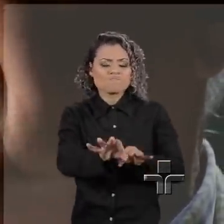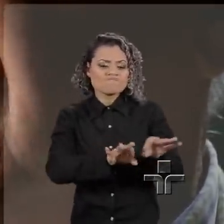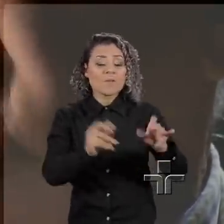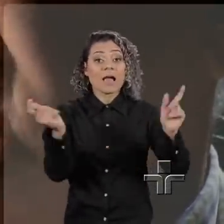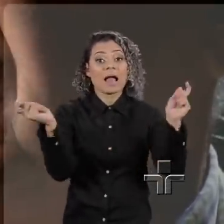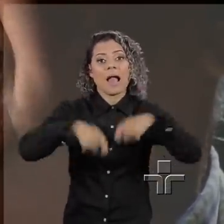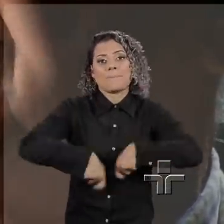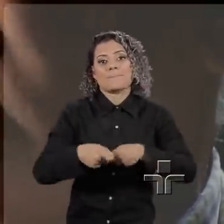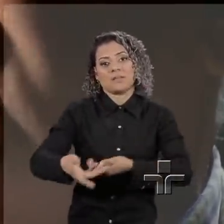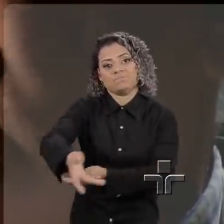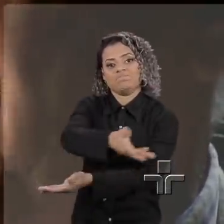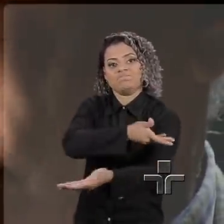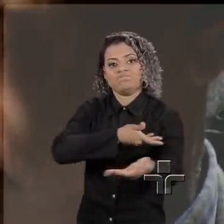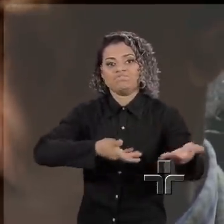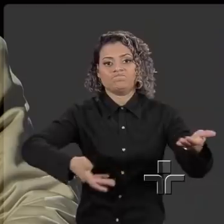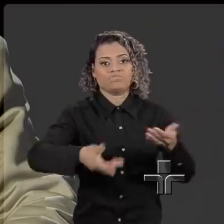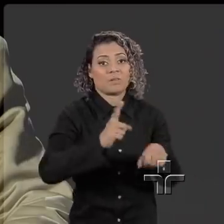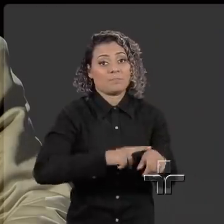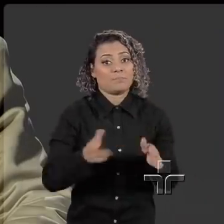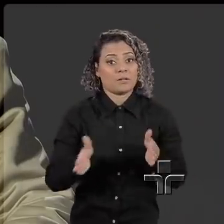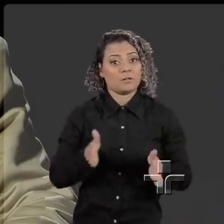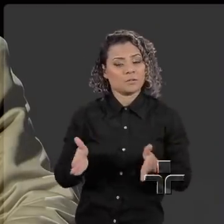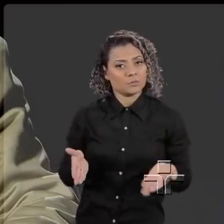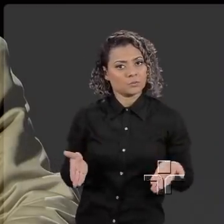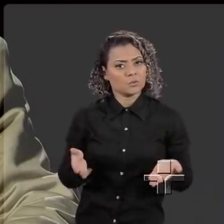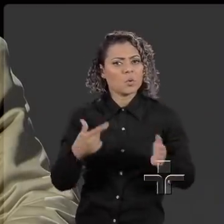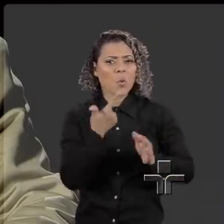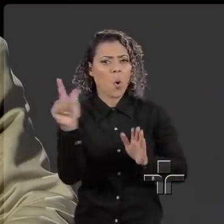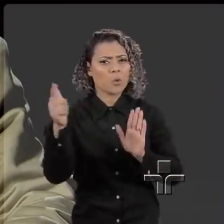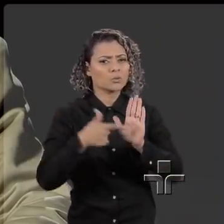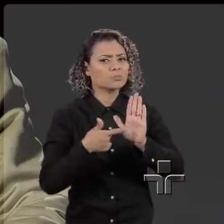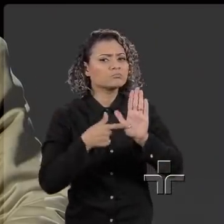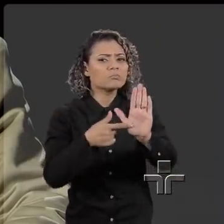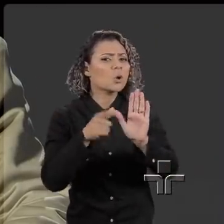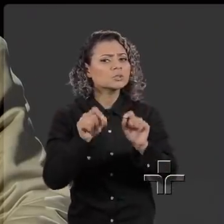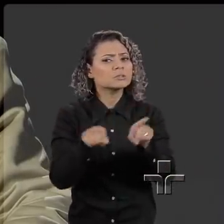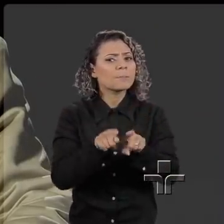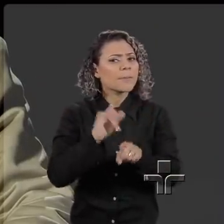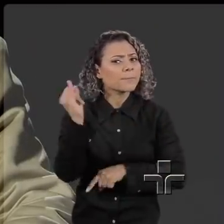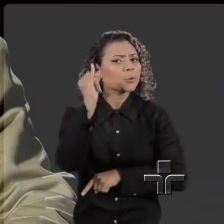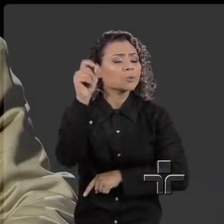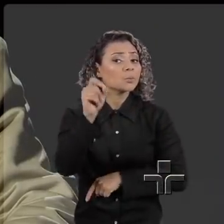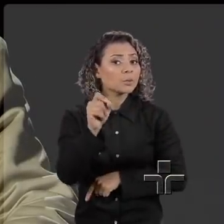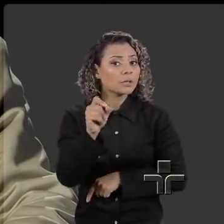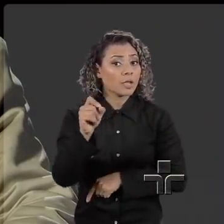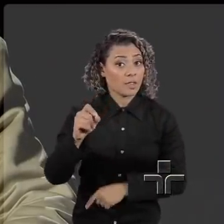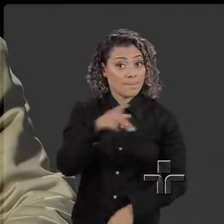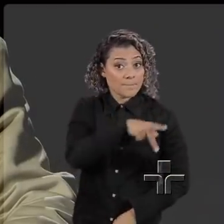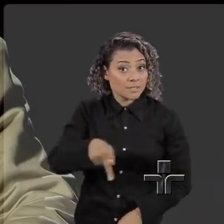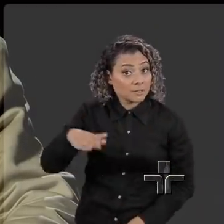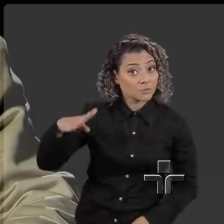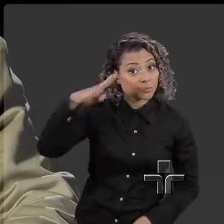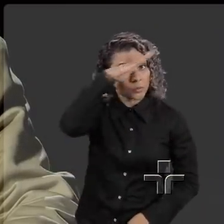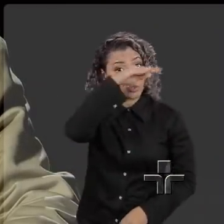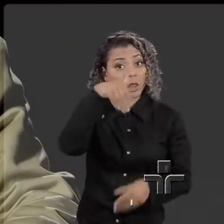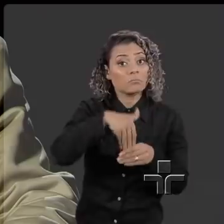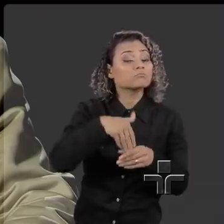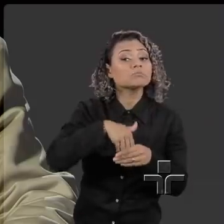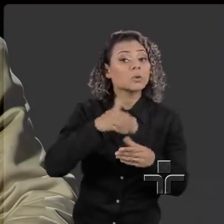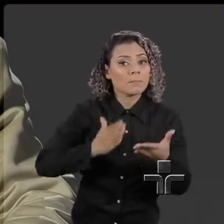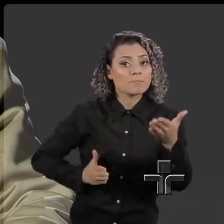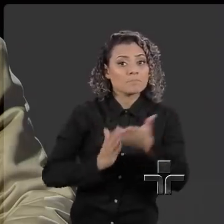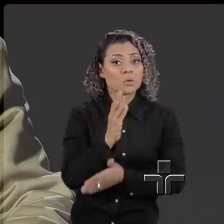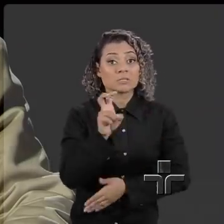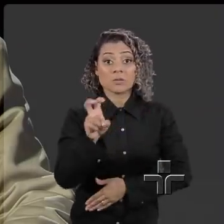capaz de se relacionar nesse novo quadro. Um aspecto importante da eleição, o presidente Jair Bolsonaro foi eleito